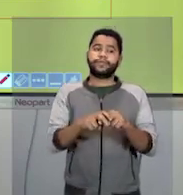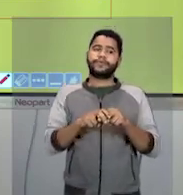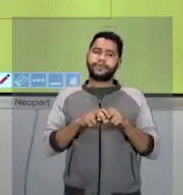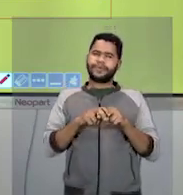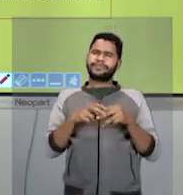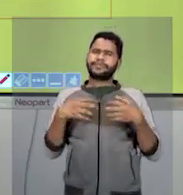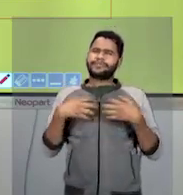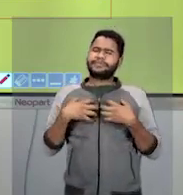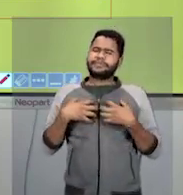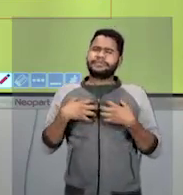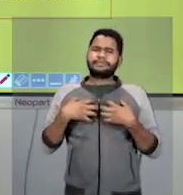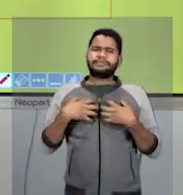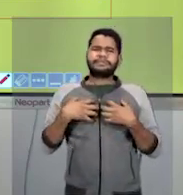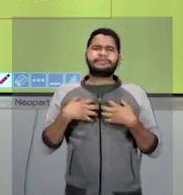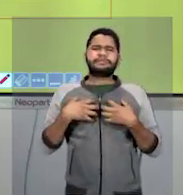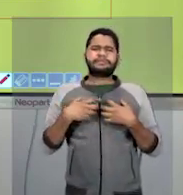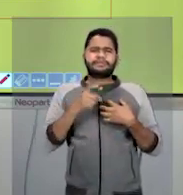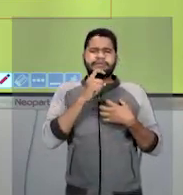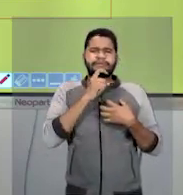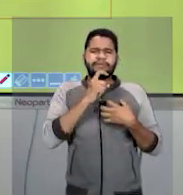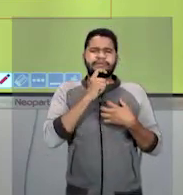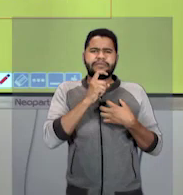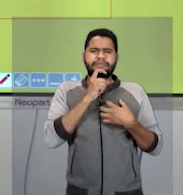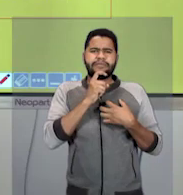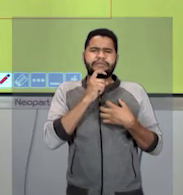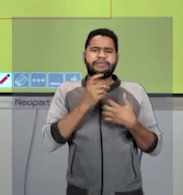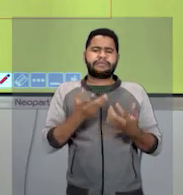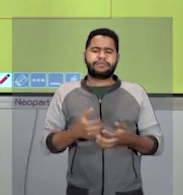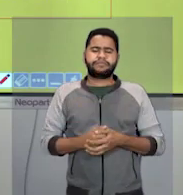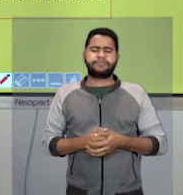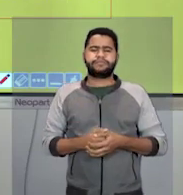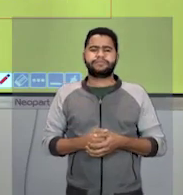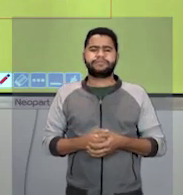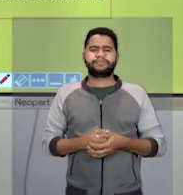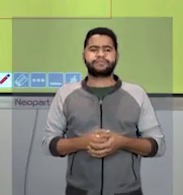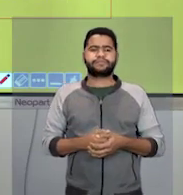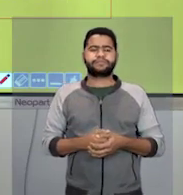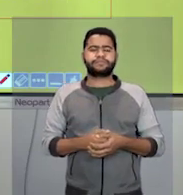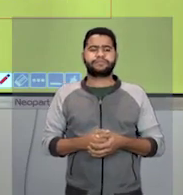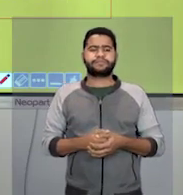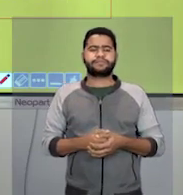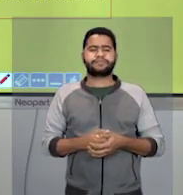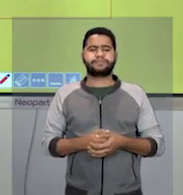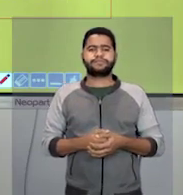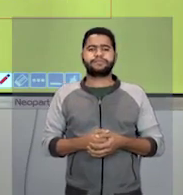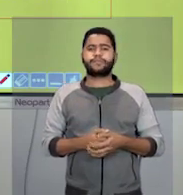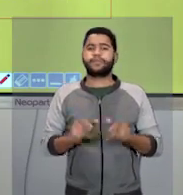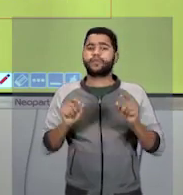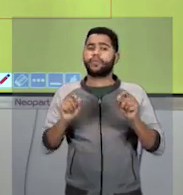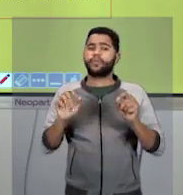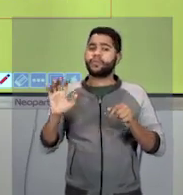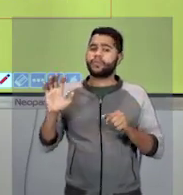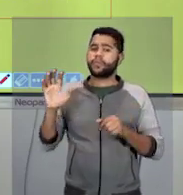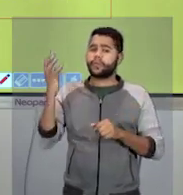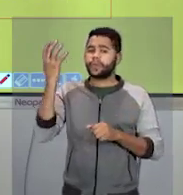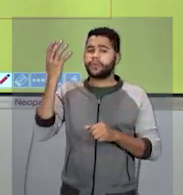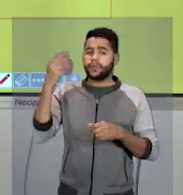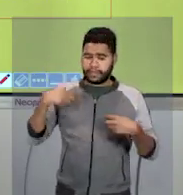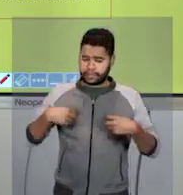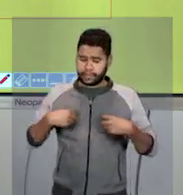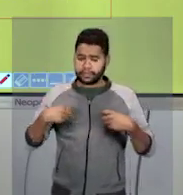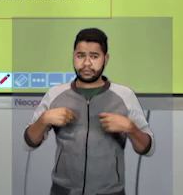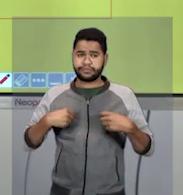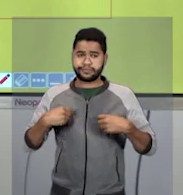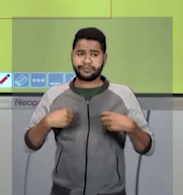essa sensação de frio, a sensação de perda de energia, certo? Enfim, o que vai acontecer com o casaco?